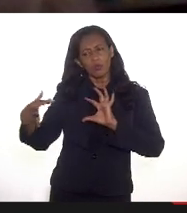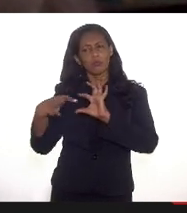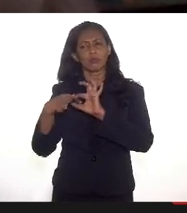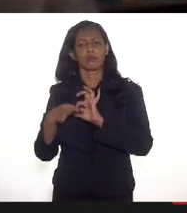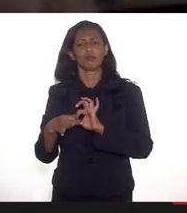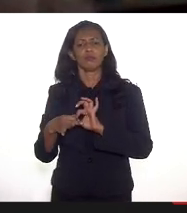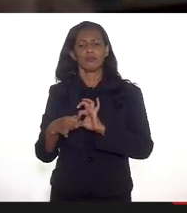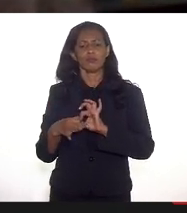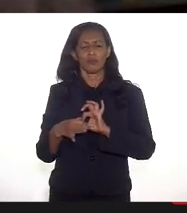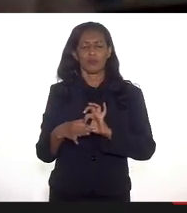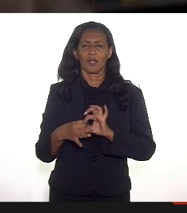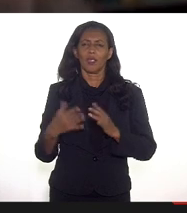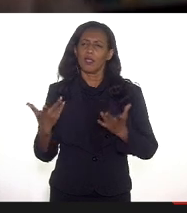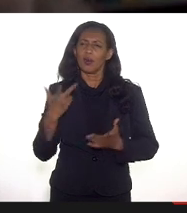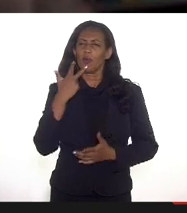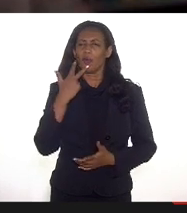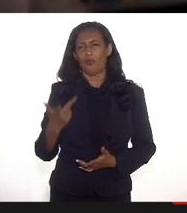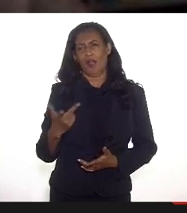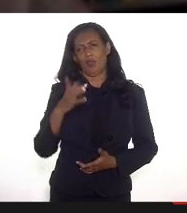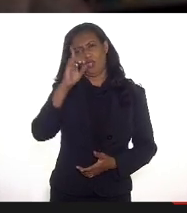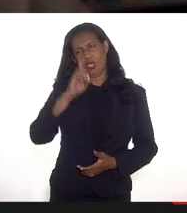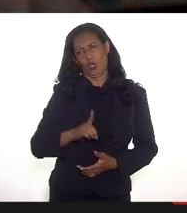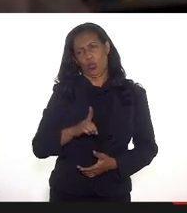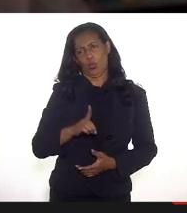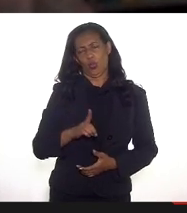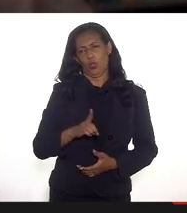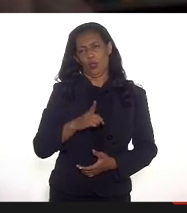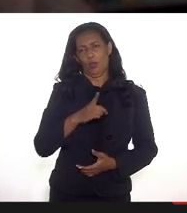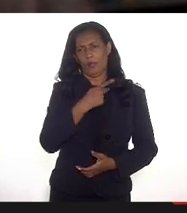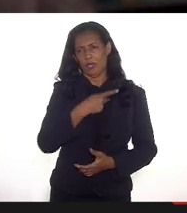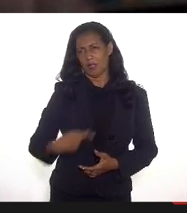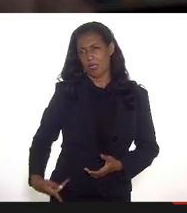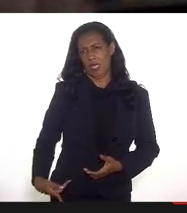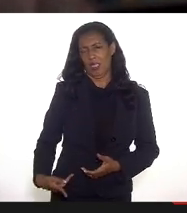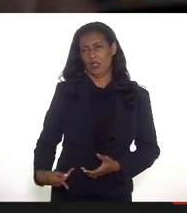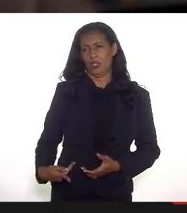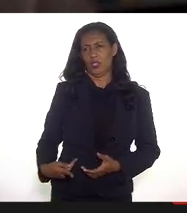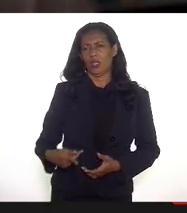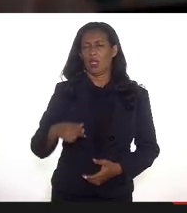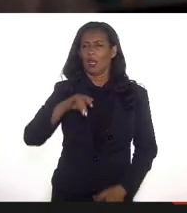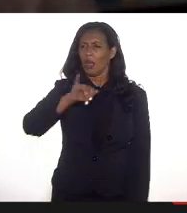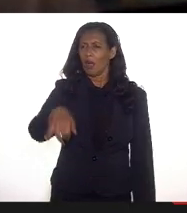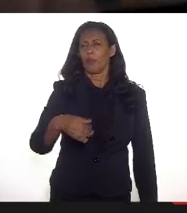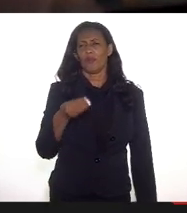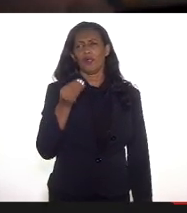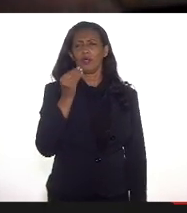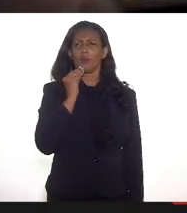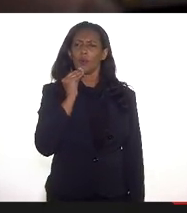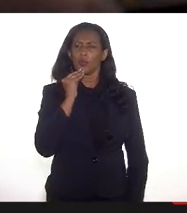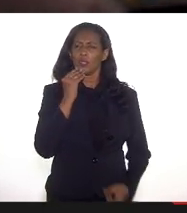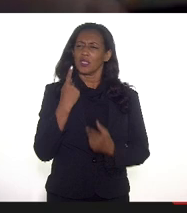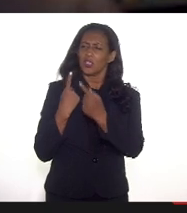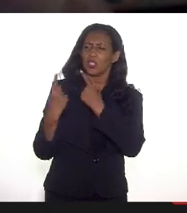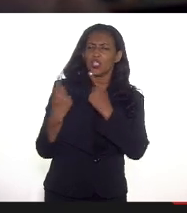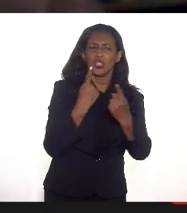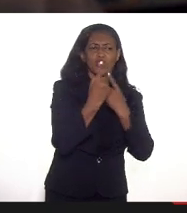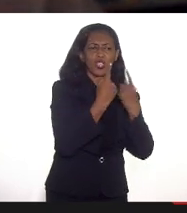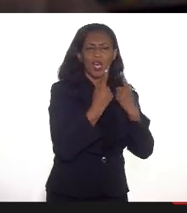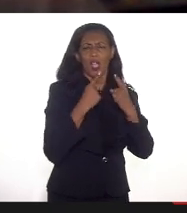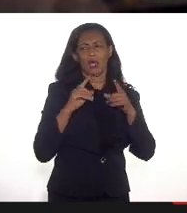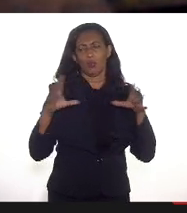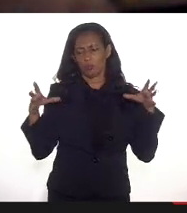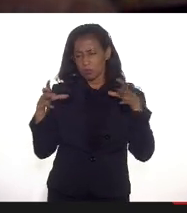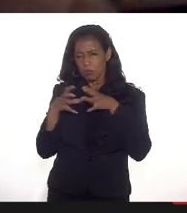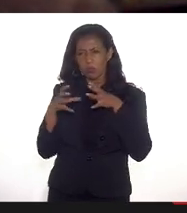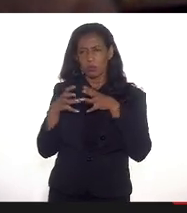Então, doutor João, aproveite essa oportunidade, né, e promova esse diálogo interno entre todos vocês